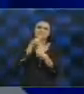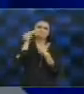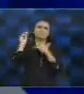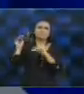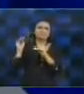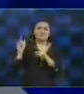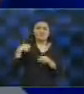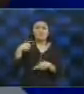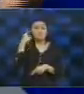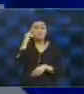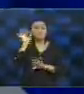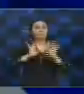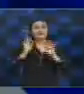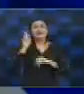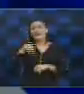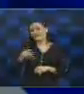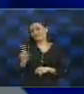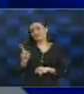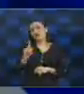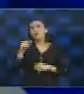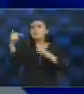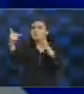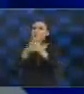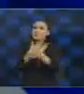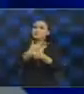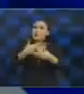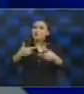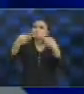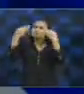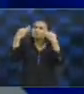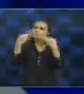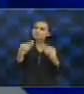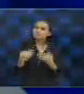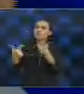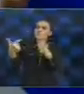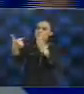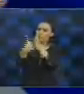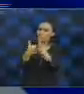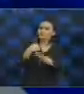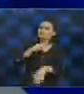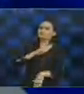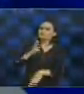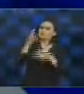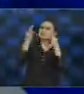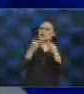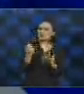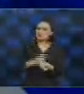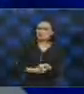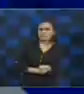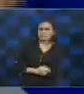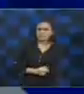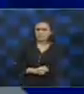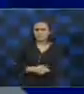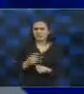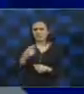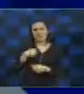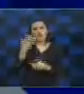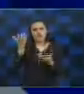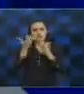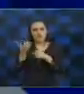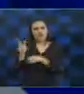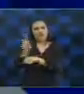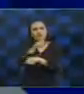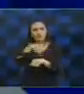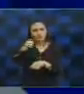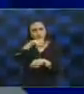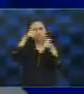a minha destinação. Se me perguntasse alguma coisa concreta, algum pedido de resposta para alguma inquietação sua, eu que pretendo governá-lo com a ajuda